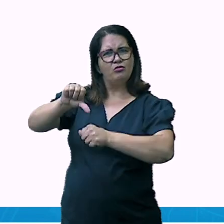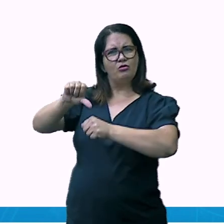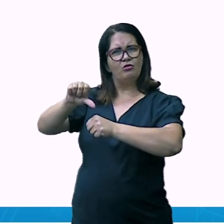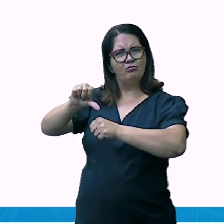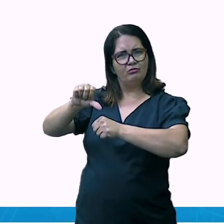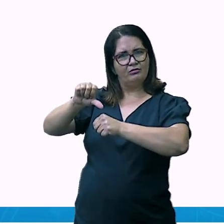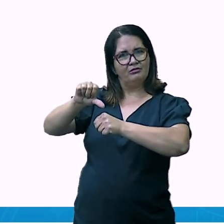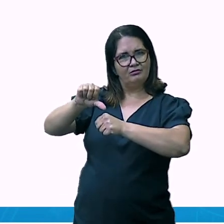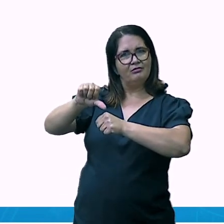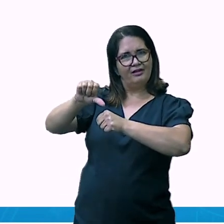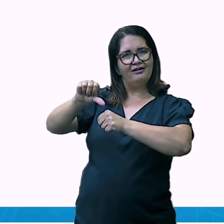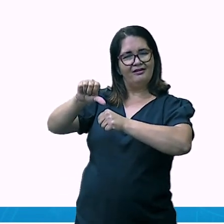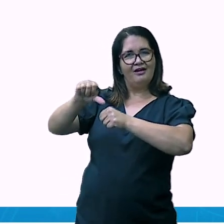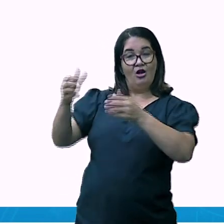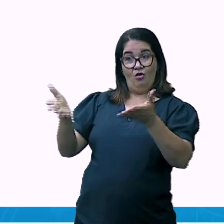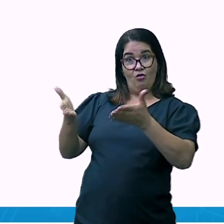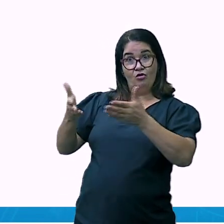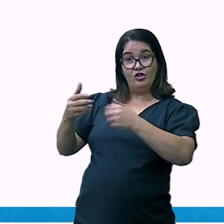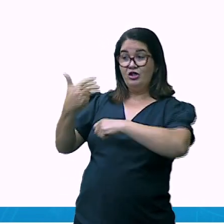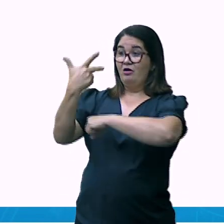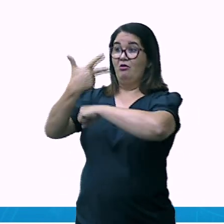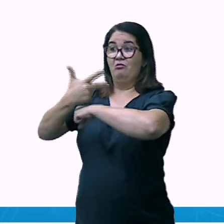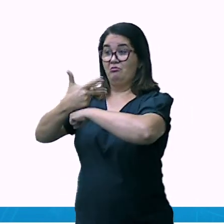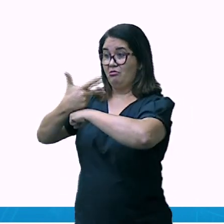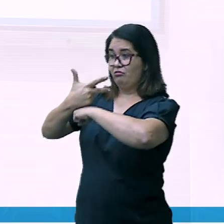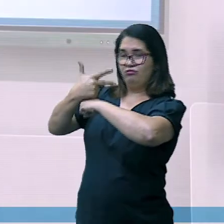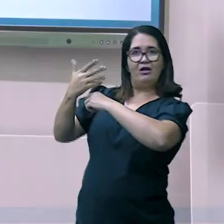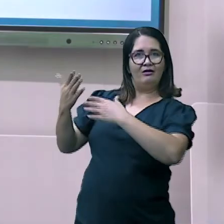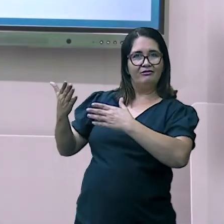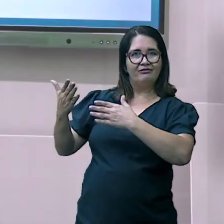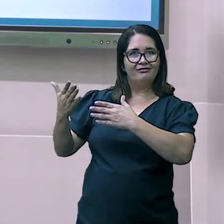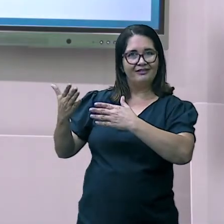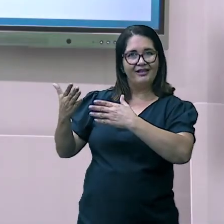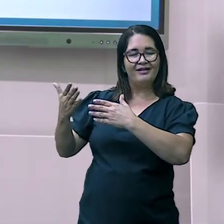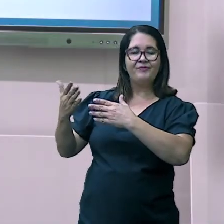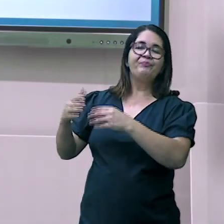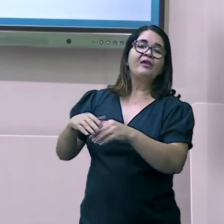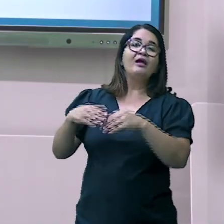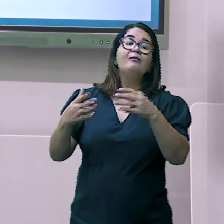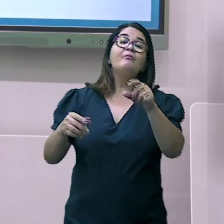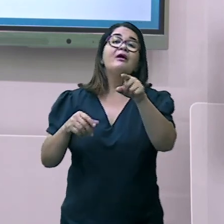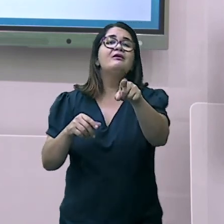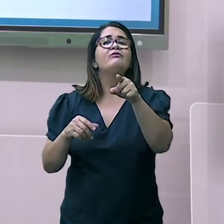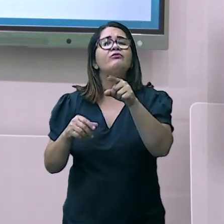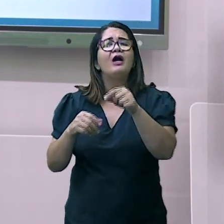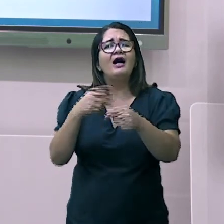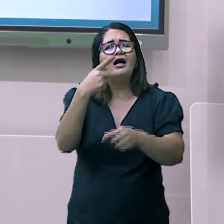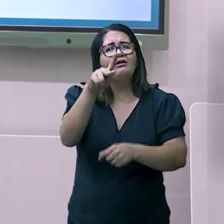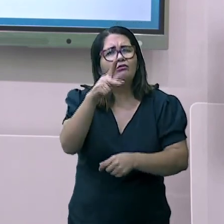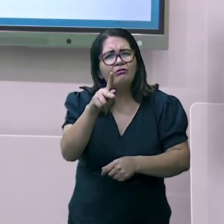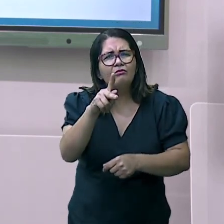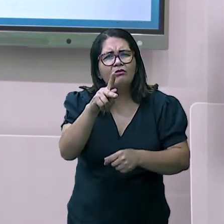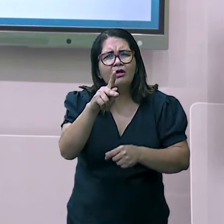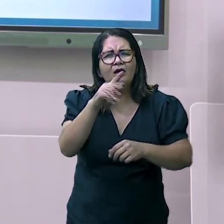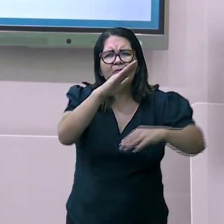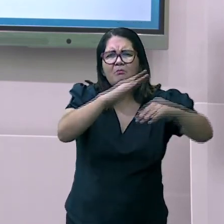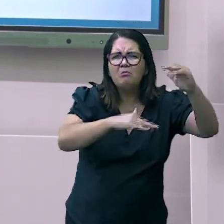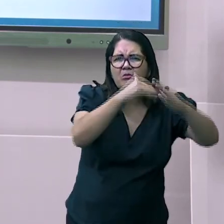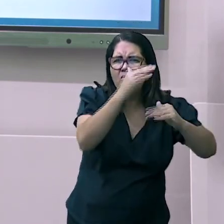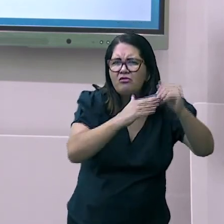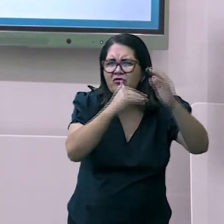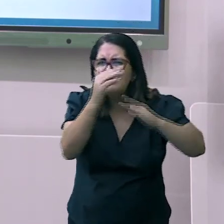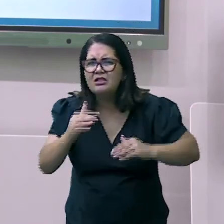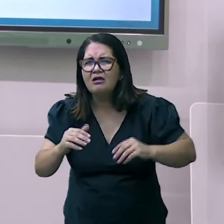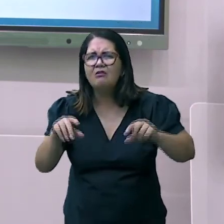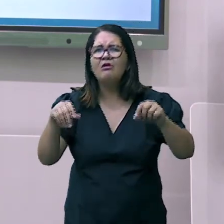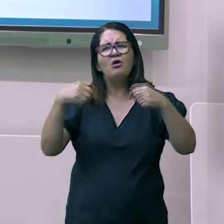mudou? Ah, professora, eu não tenho uma profissão assim, eu não saio de casa todos os dias para trabalhar, eu faço